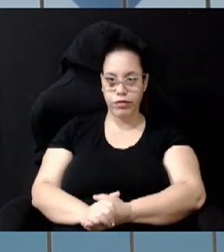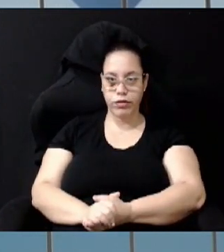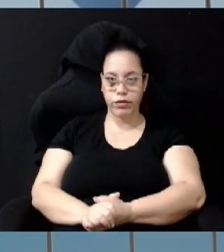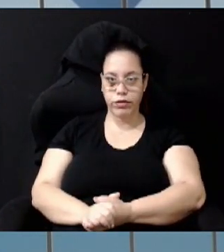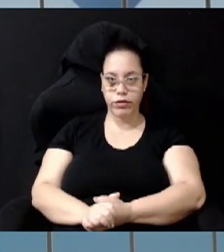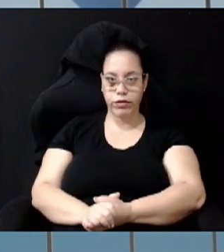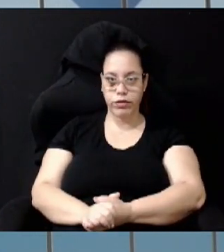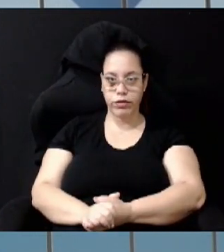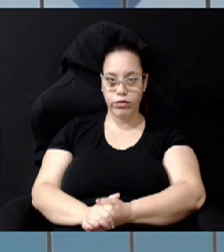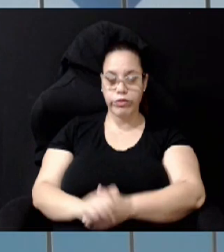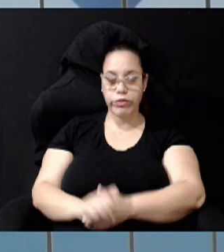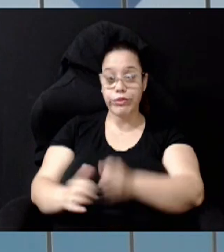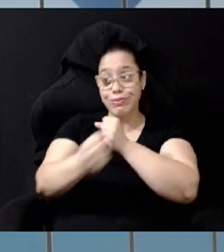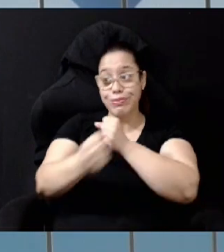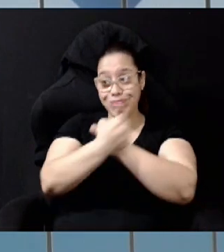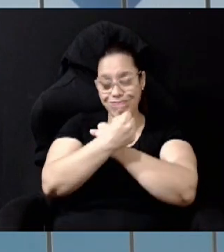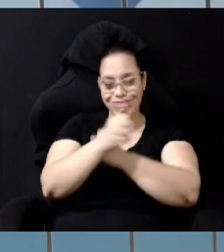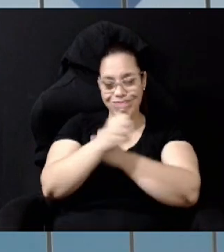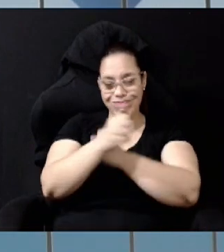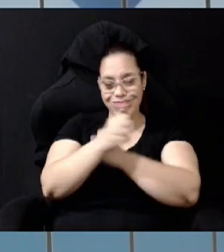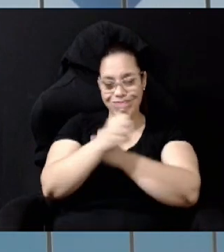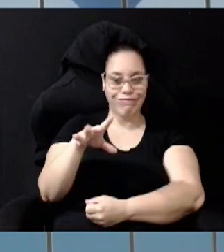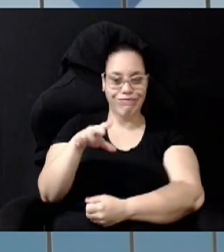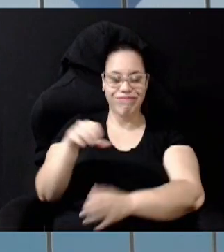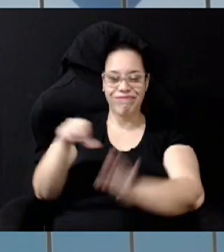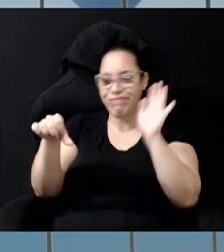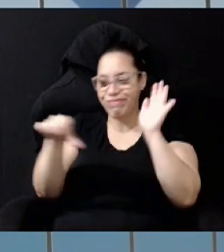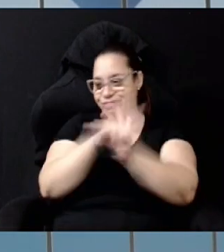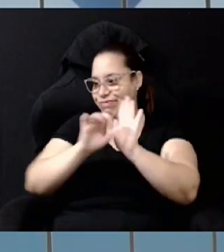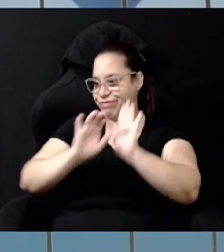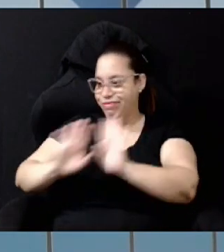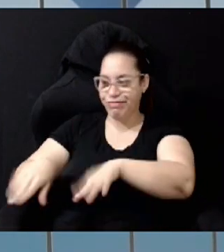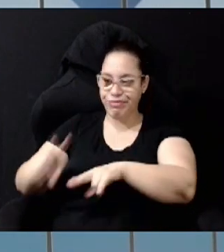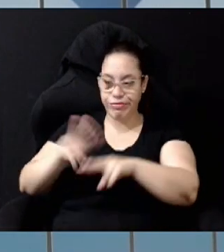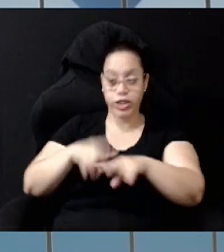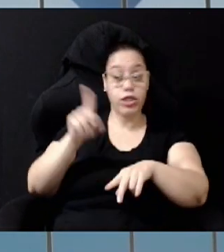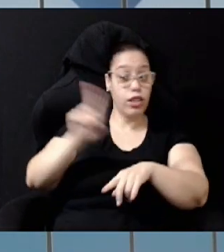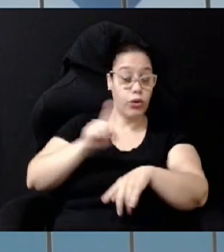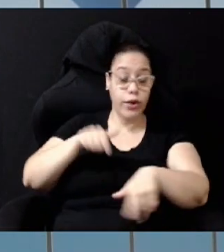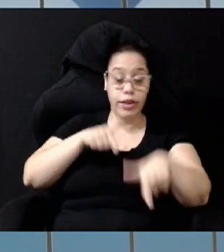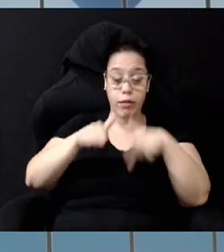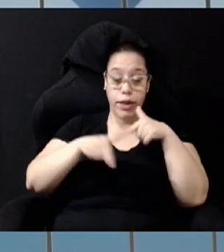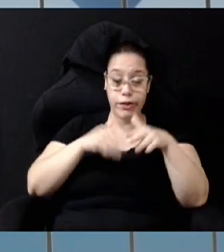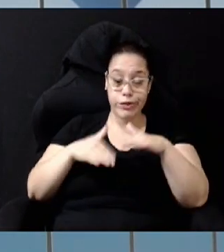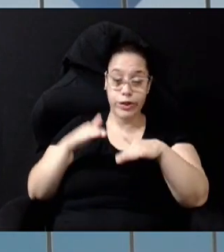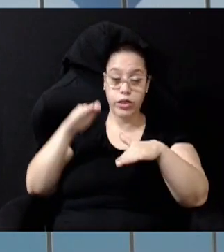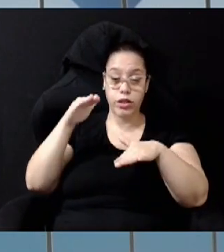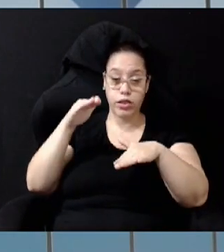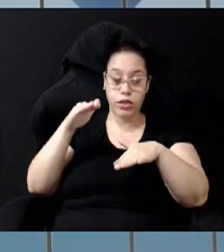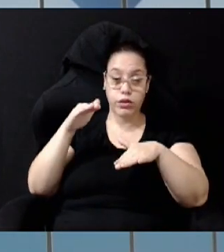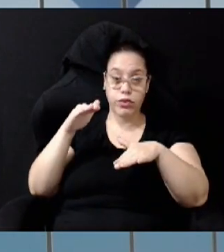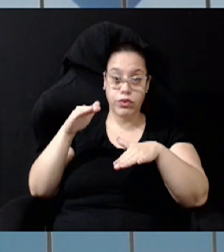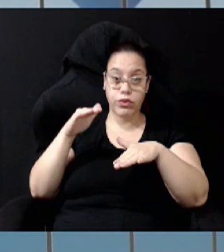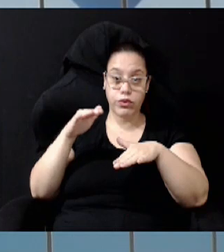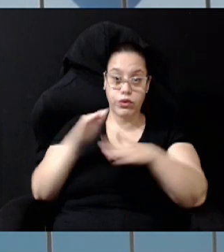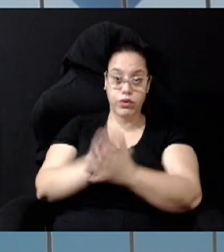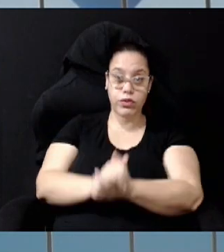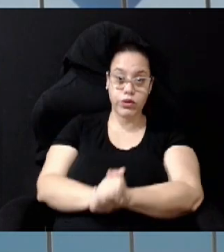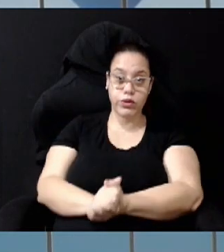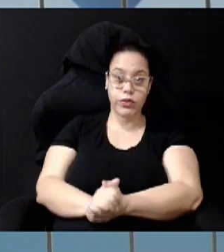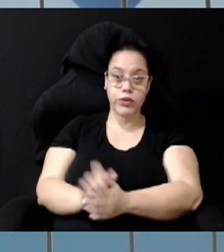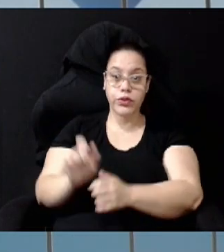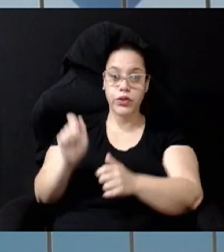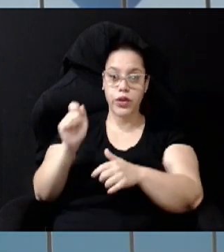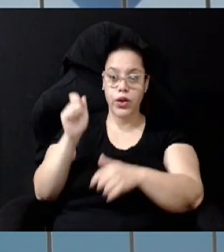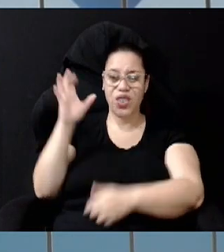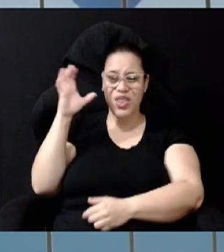proteção, né? Não é só penalizar. Então, é você trabalhar, e hoje, cada vez mais com a questão da litigância climática, a questão desses eventos extremos, que cada vez